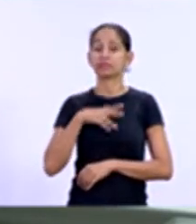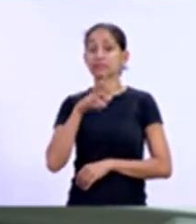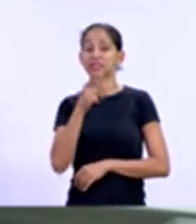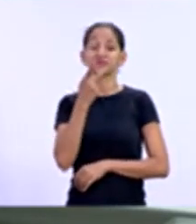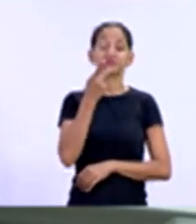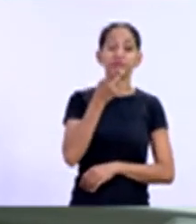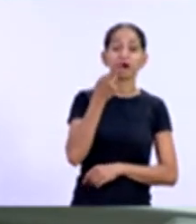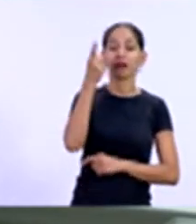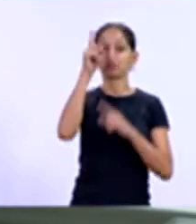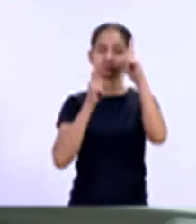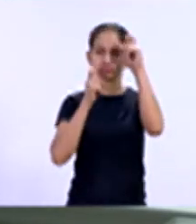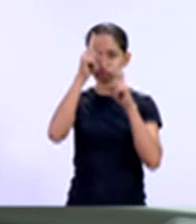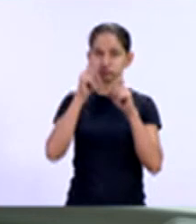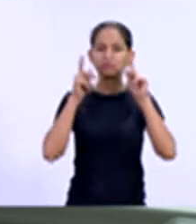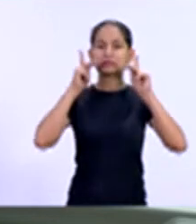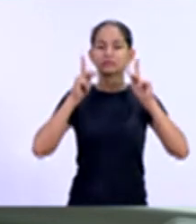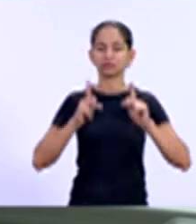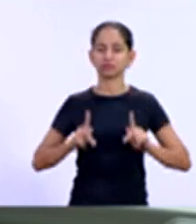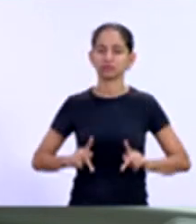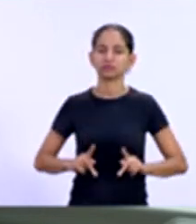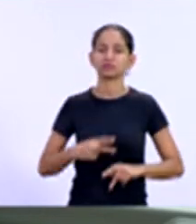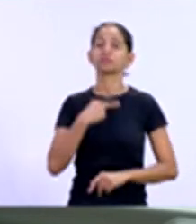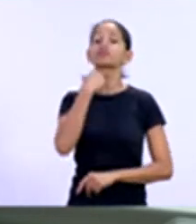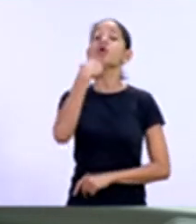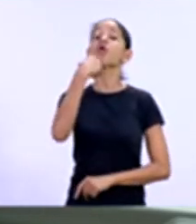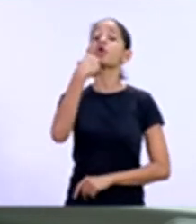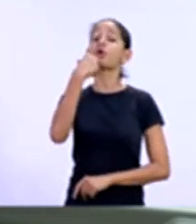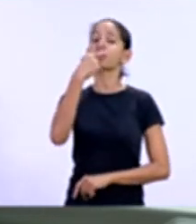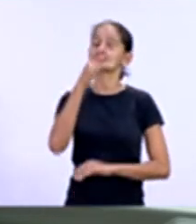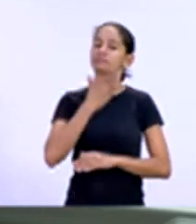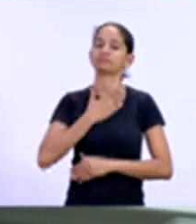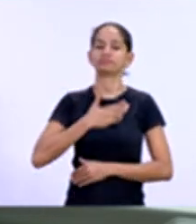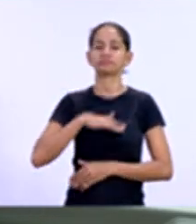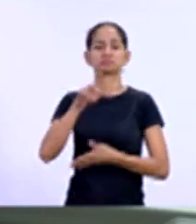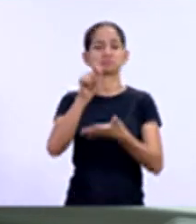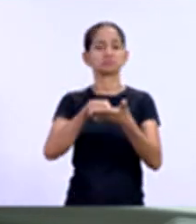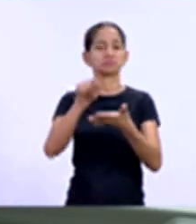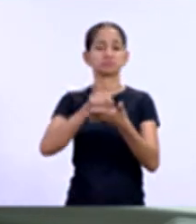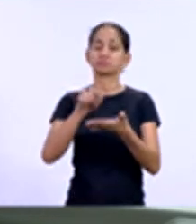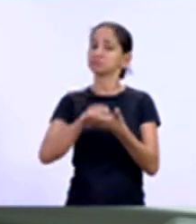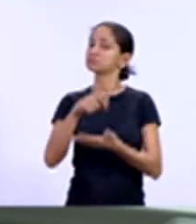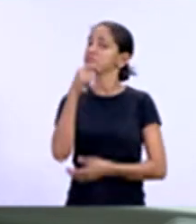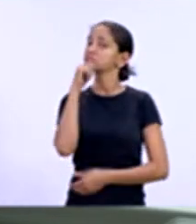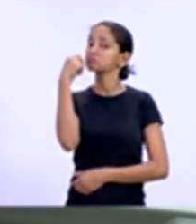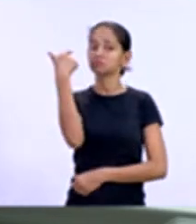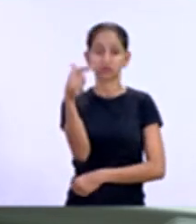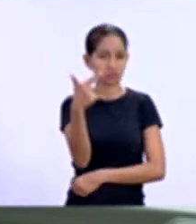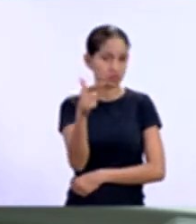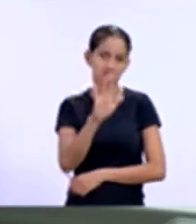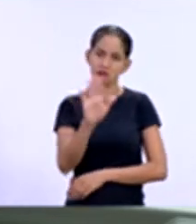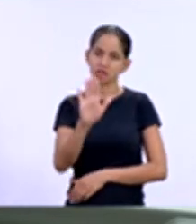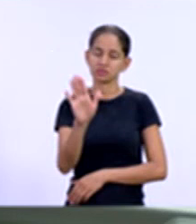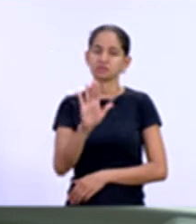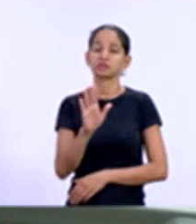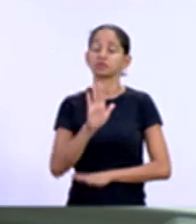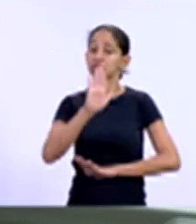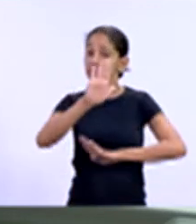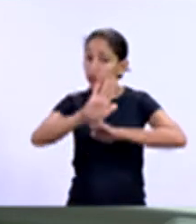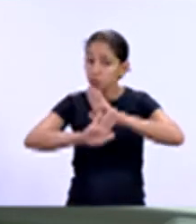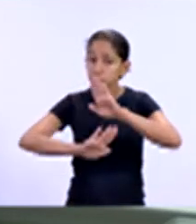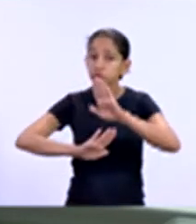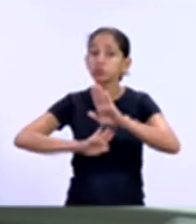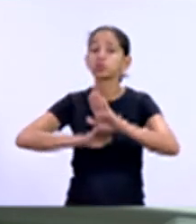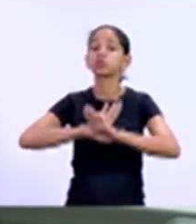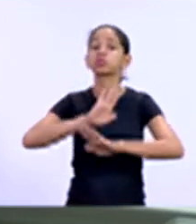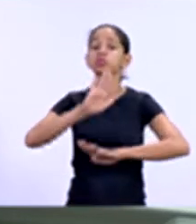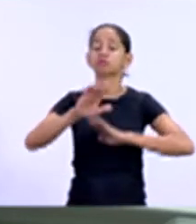corporal, uma entonação vocal, e quando você escreve, não. Então, isso tem que ter um certo cuidado e uma